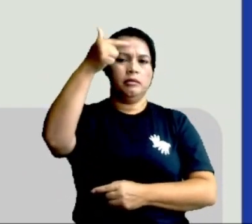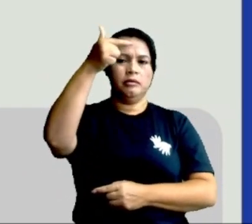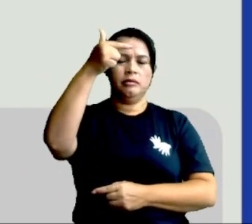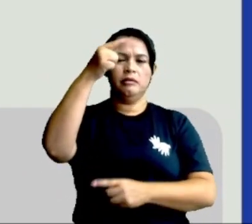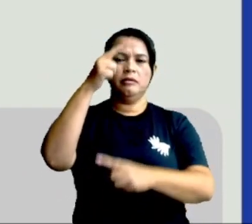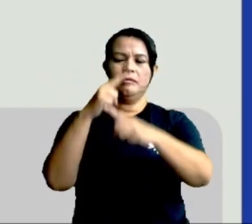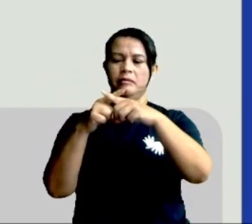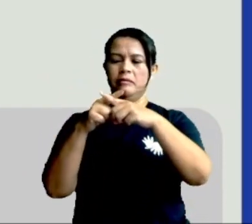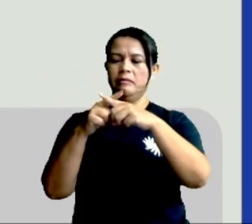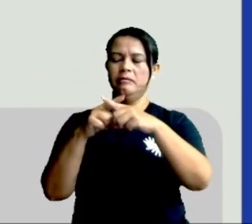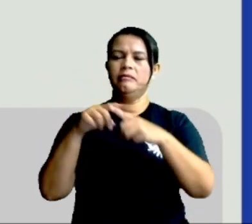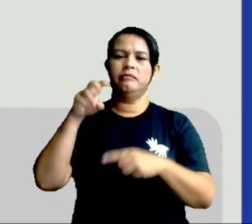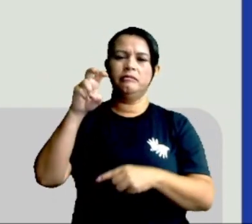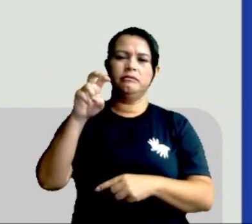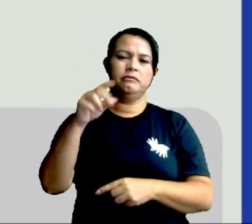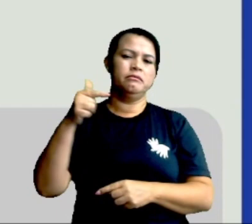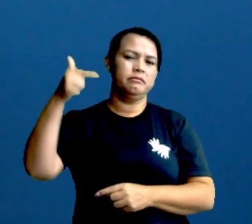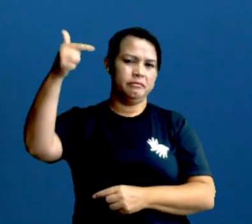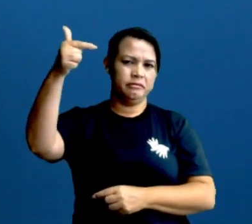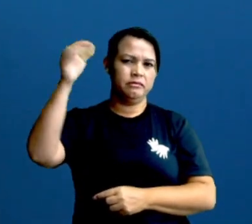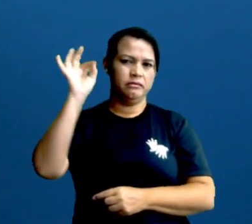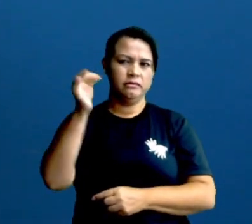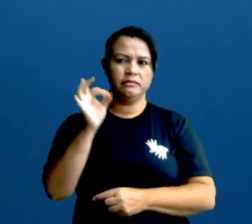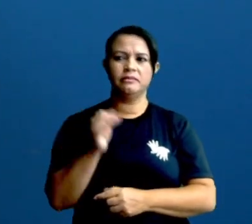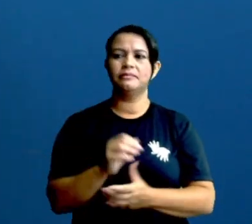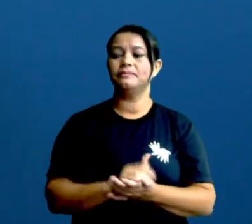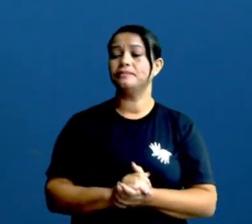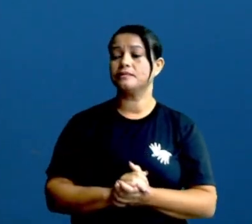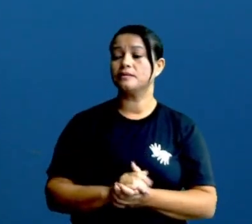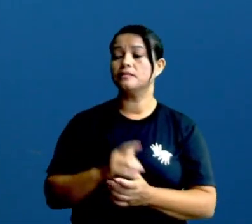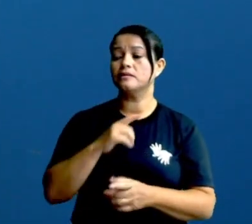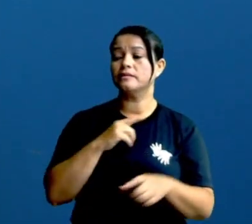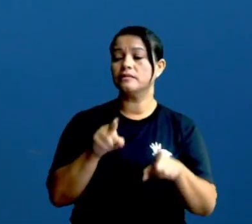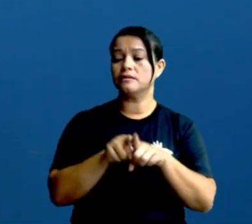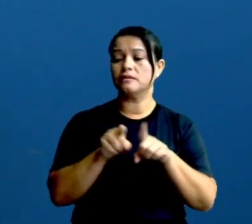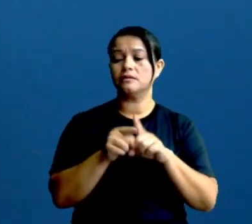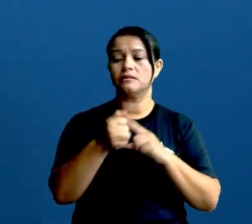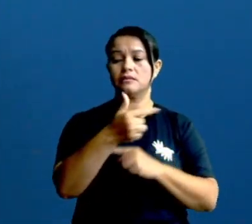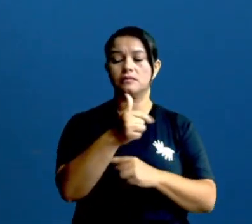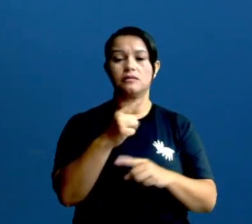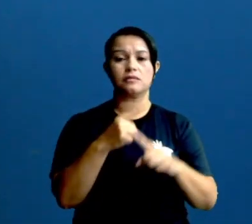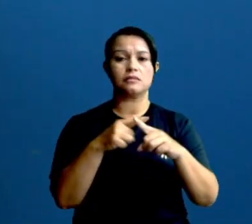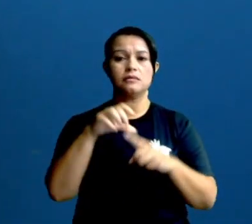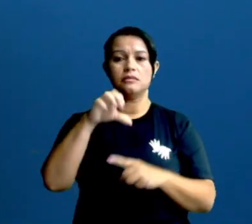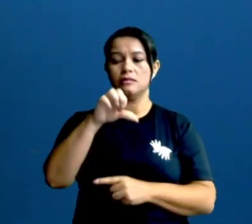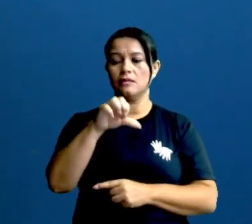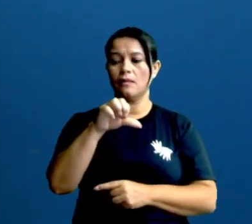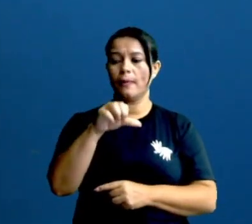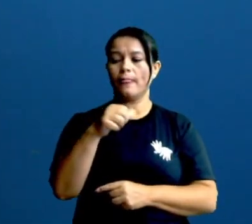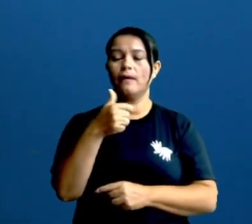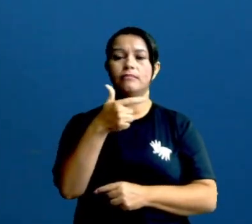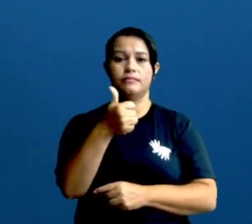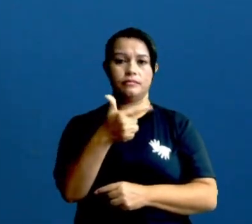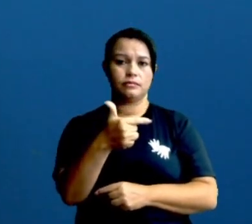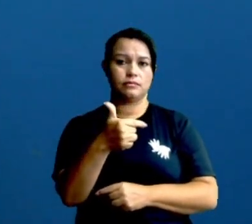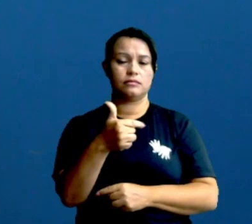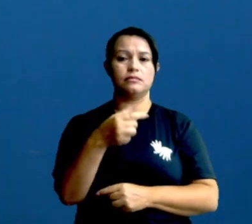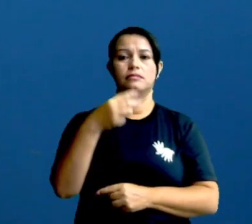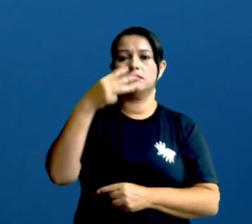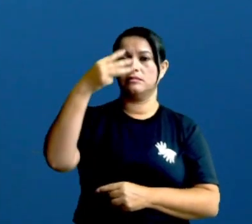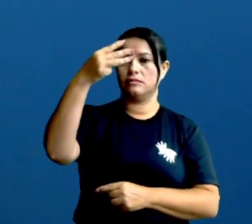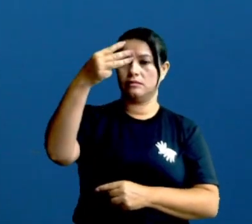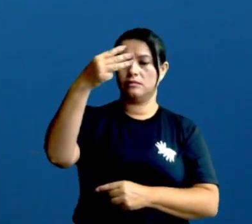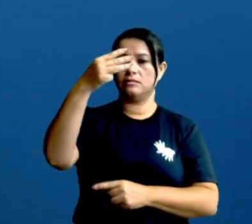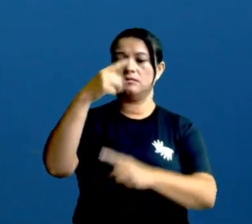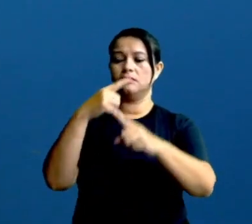2 e vou ter 5 elevado a 2, tá certo? Eu tenho 12 vezes 9 elevado a 3. Então, eu vou ter, ó,